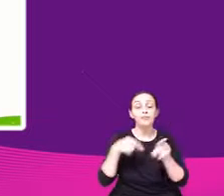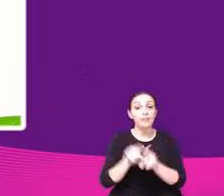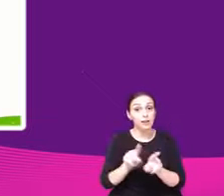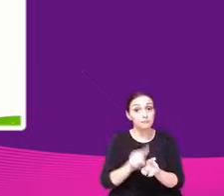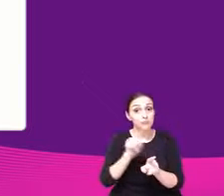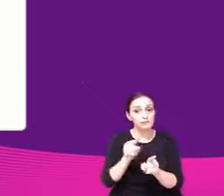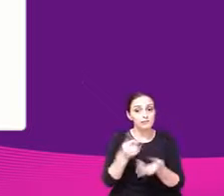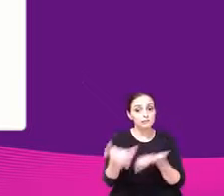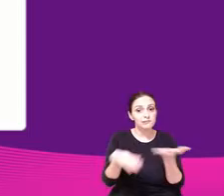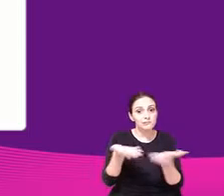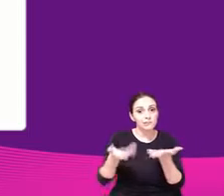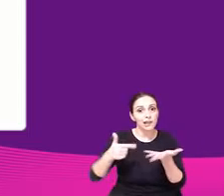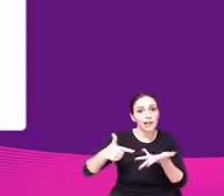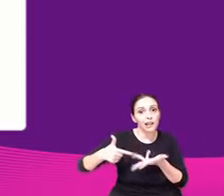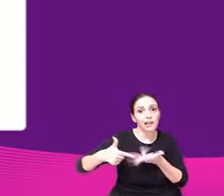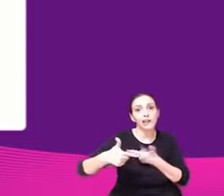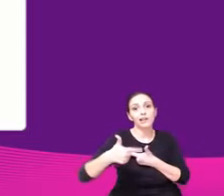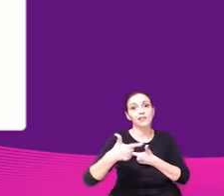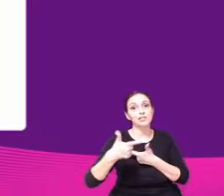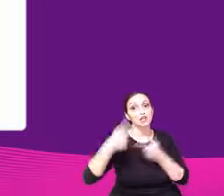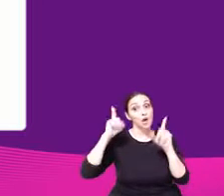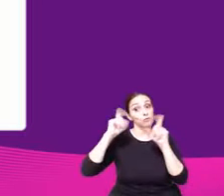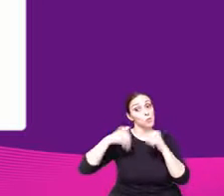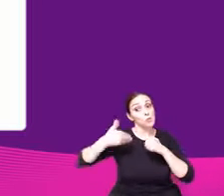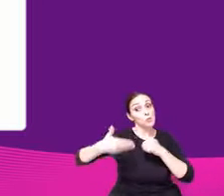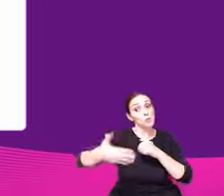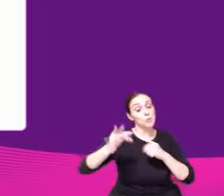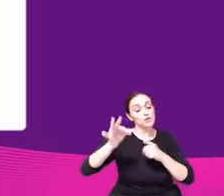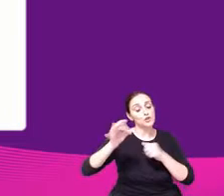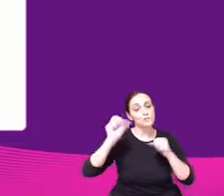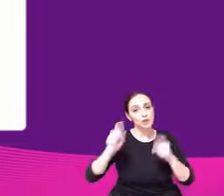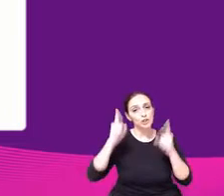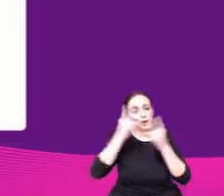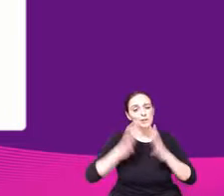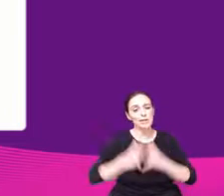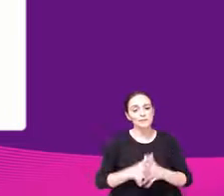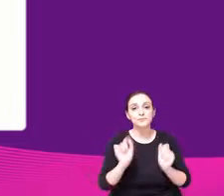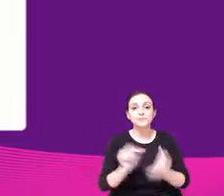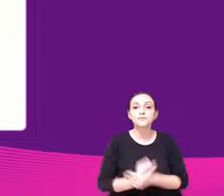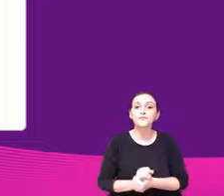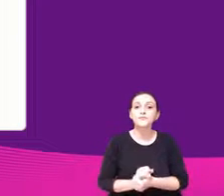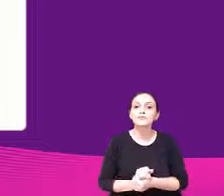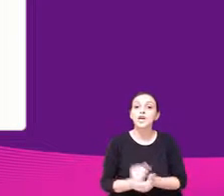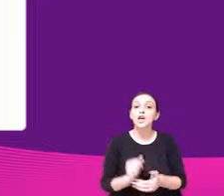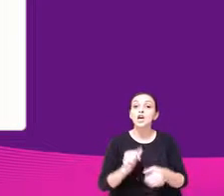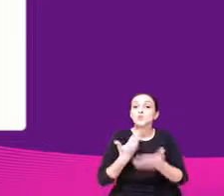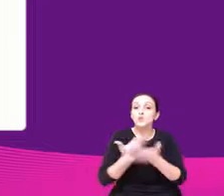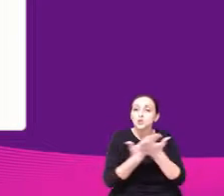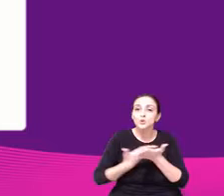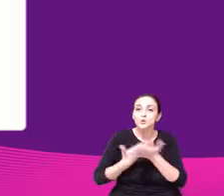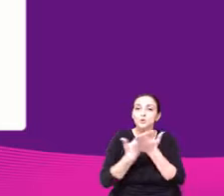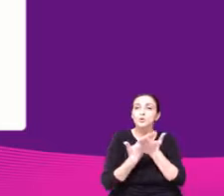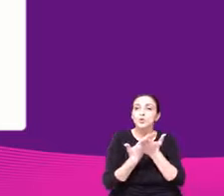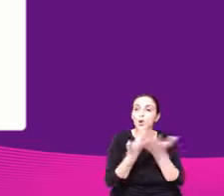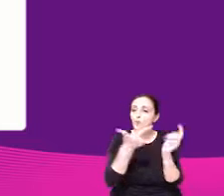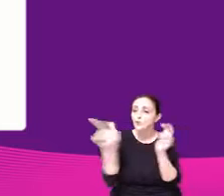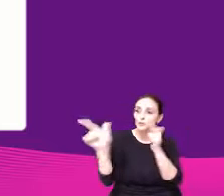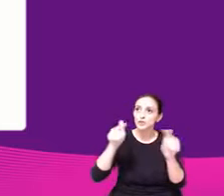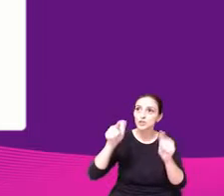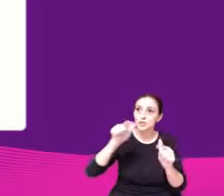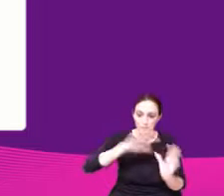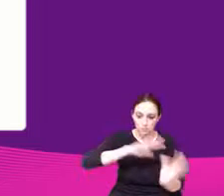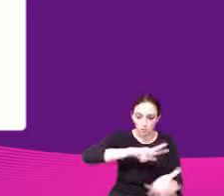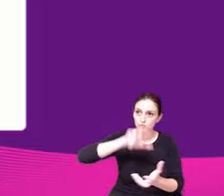de complicações. Isso tudo faz com que, né, diferente de outras áreas do mundo, né, a gente continua vendo